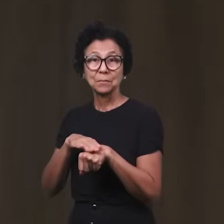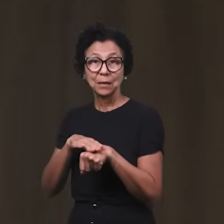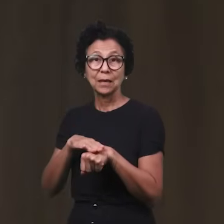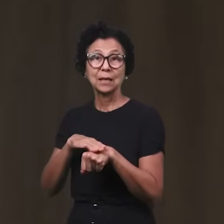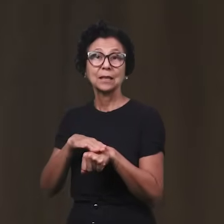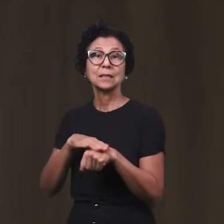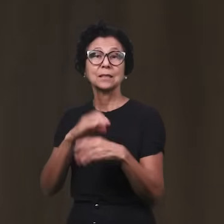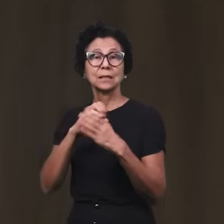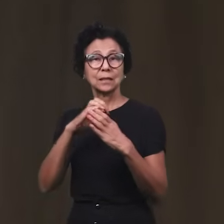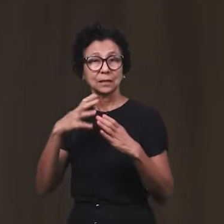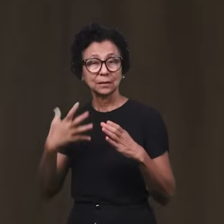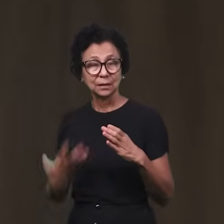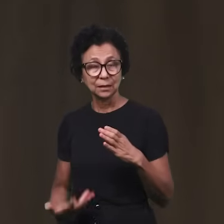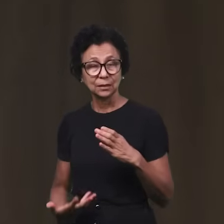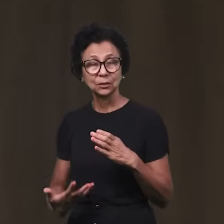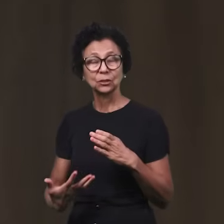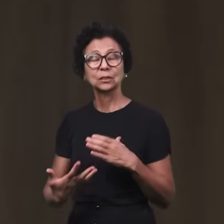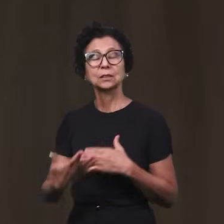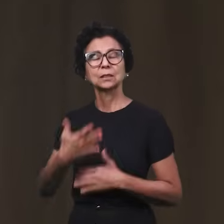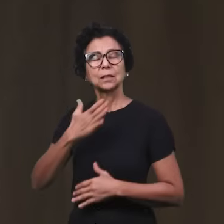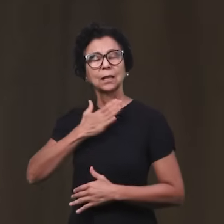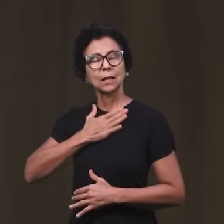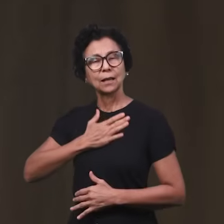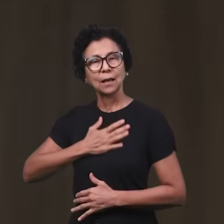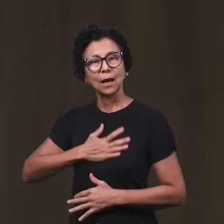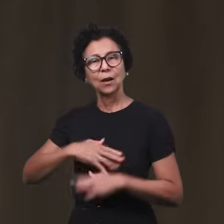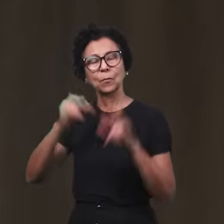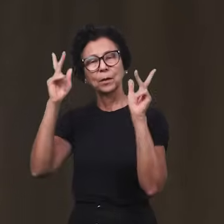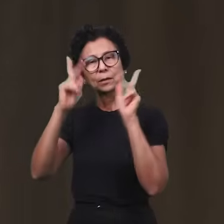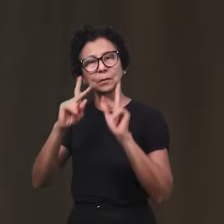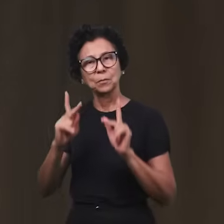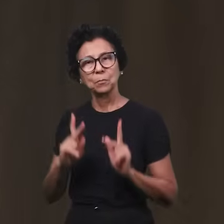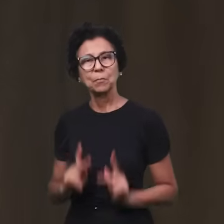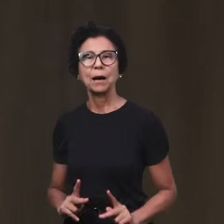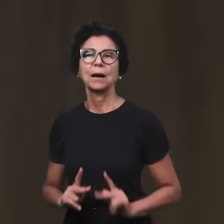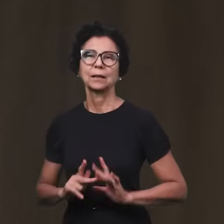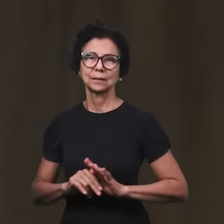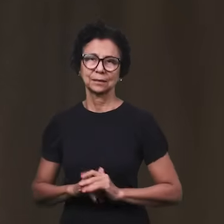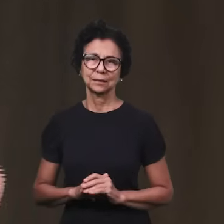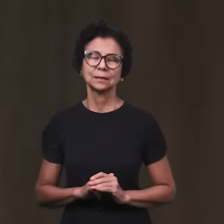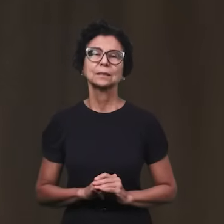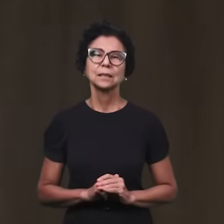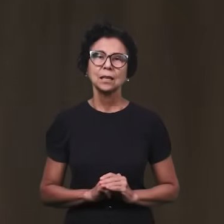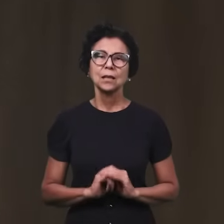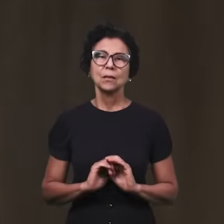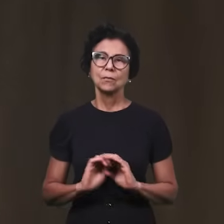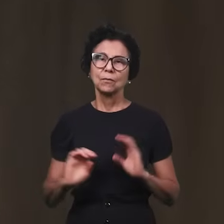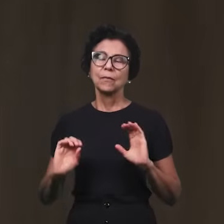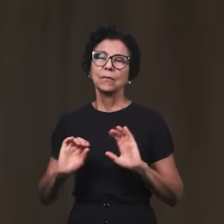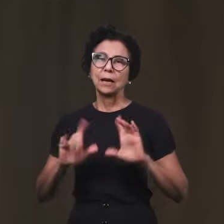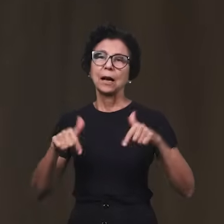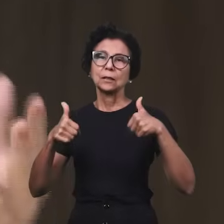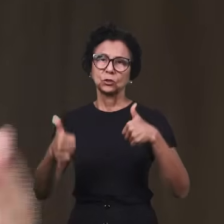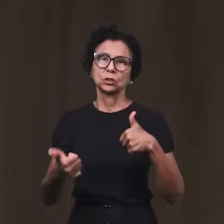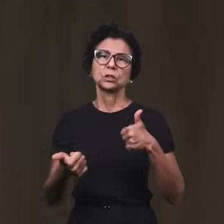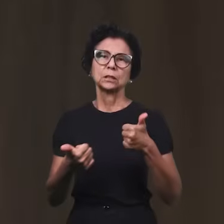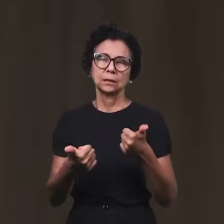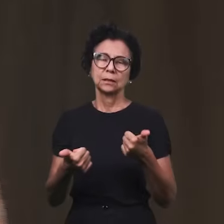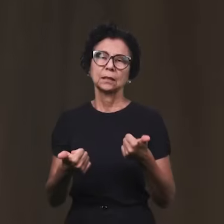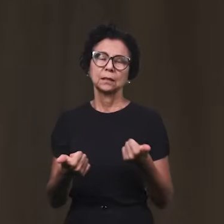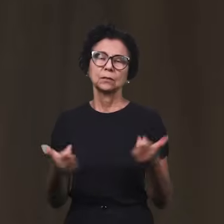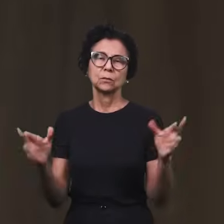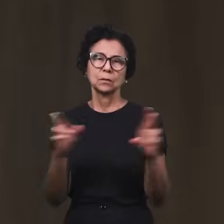mais essa característica de um espírito manso e quieto vai aparecer na nossa vida e na nossa relação com